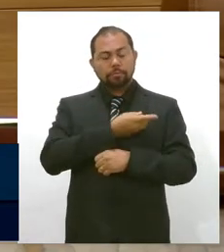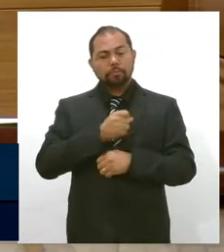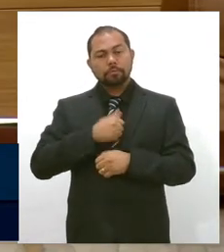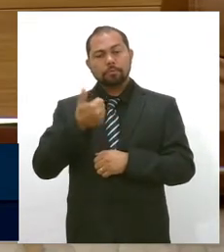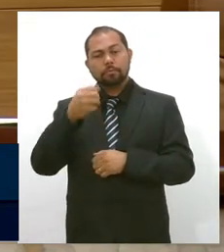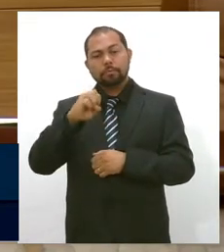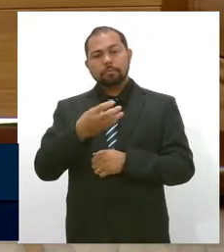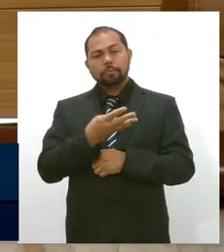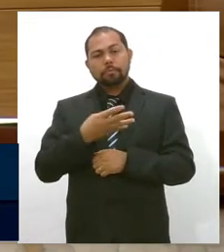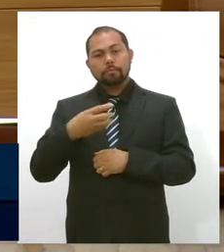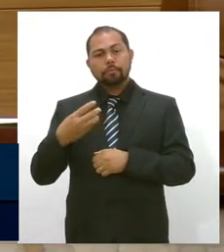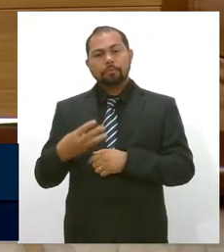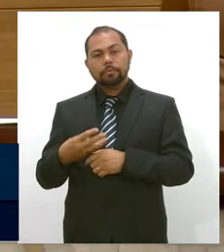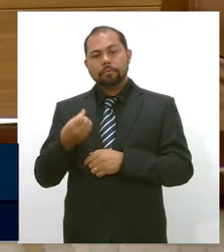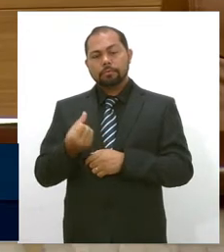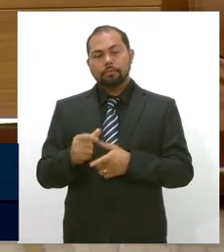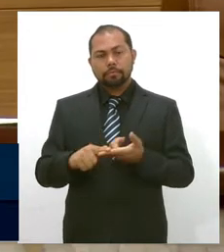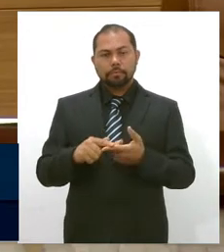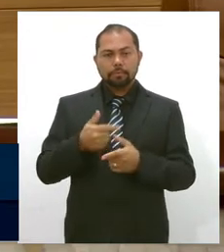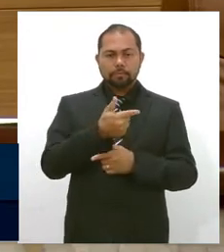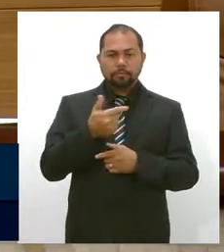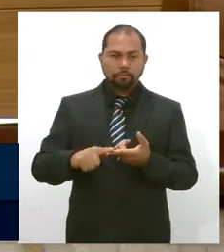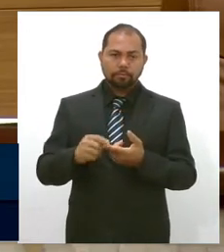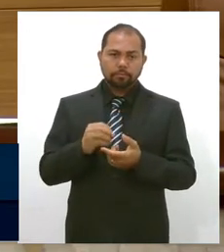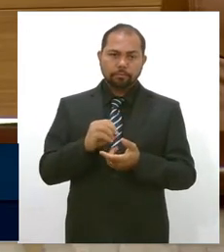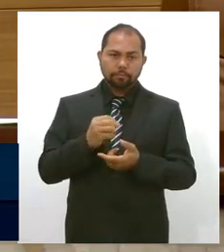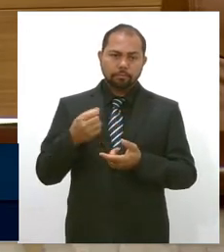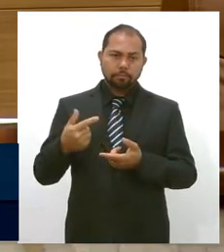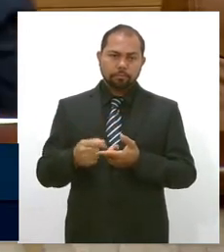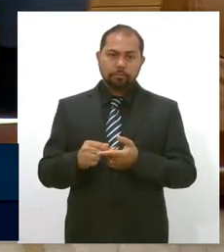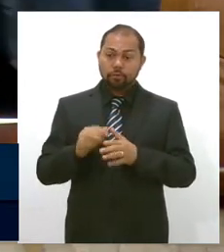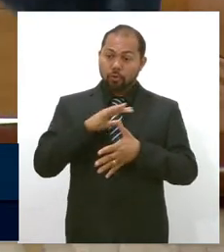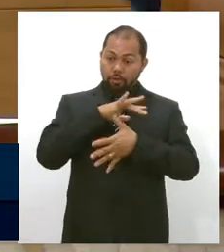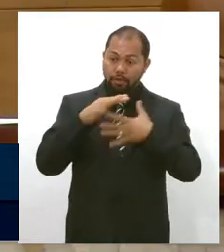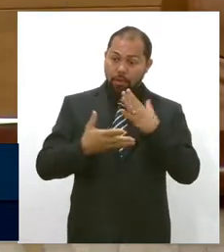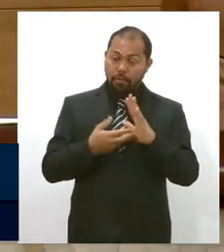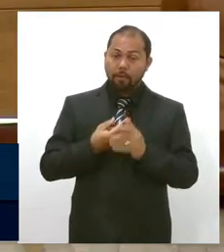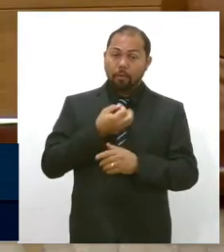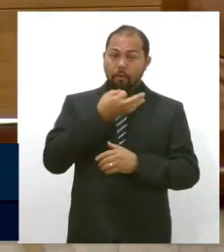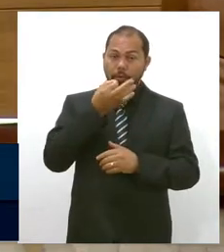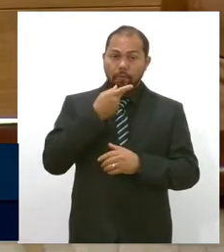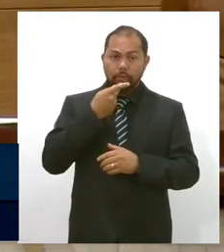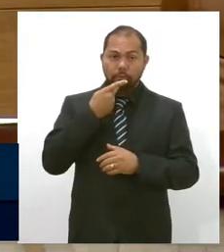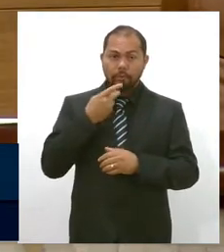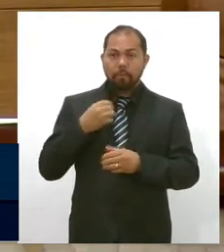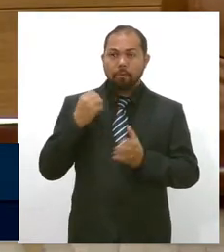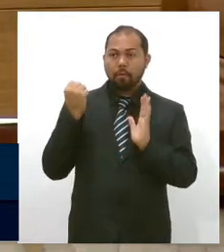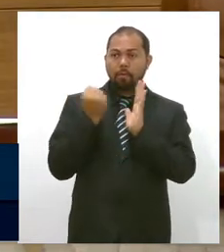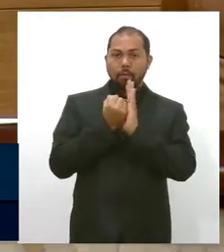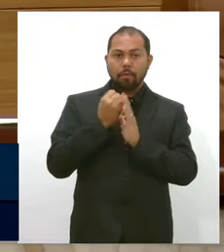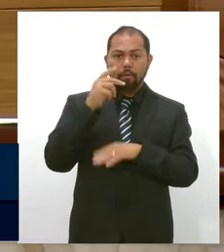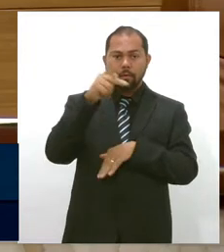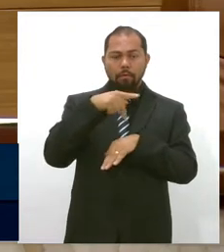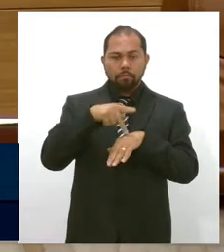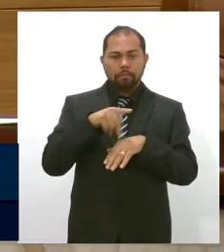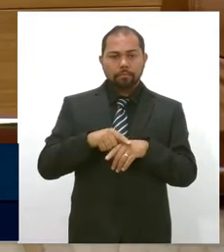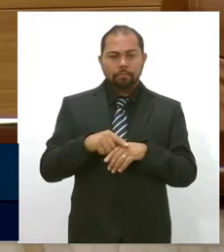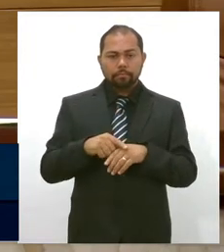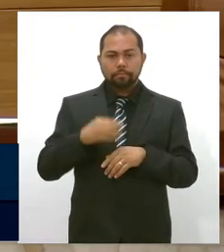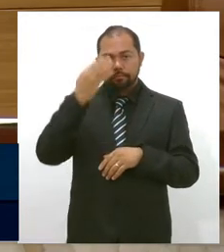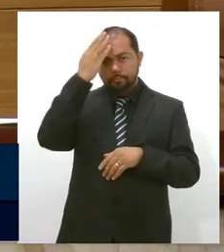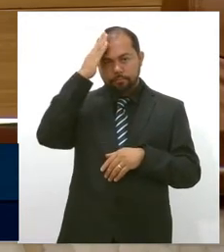a língua brasileira de sinais, Libras, como um dos idiomas oficiais do país. O senhor presidente nesta sessão, deputado Irã Barbosa, autor do